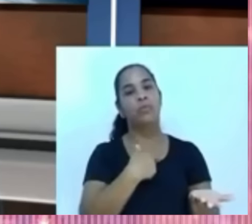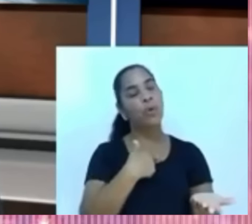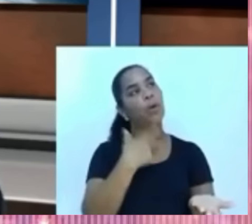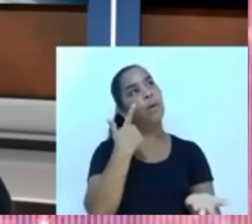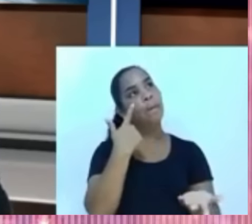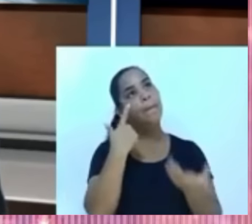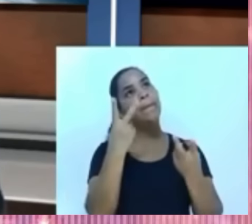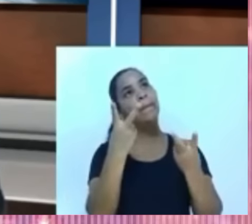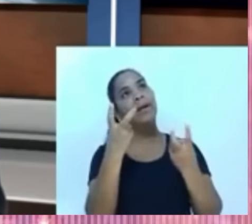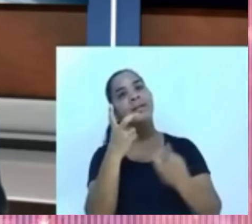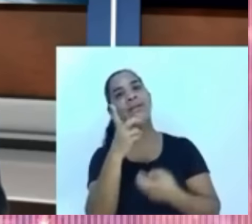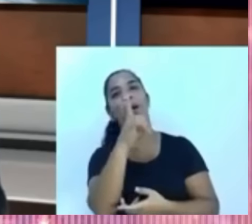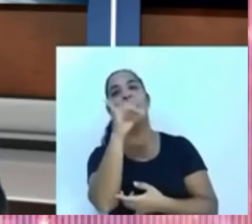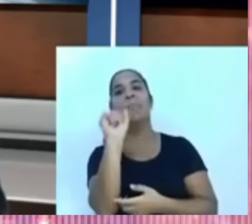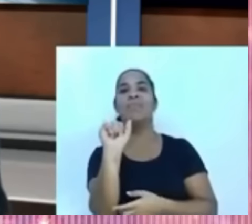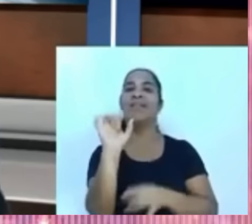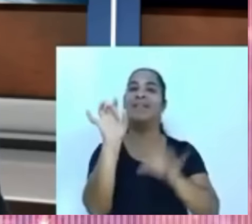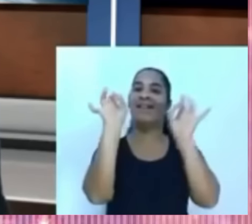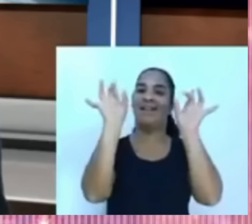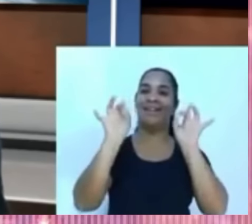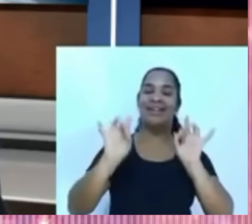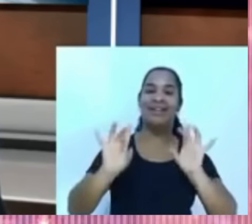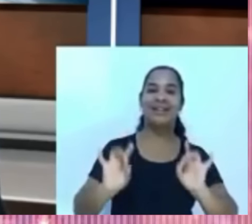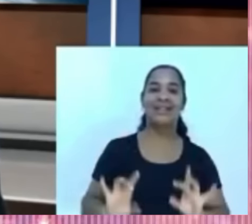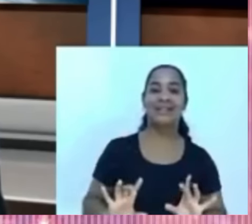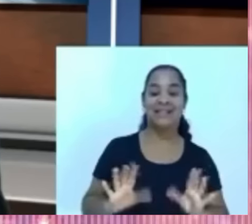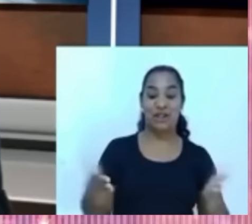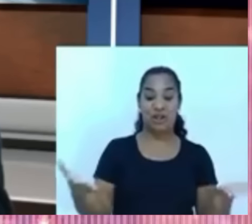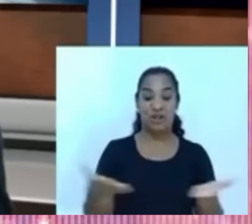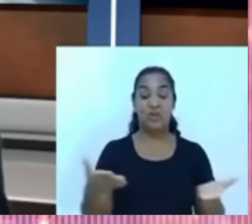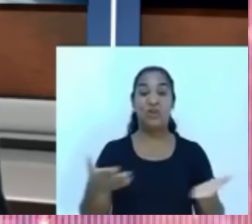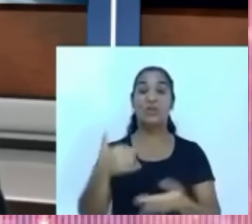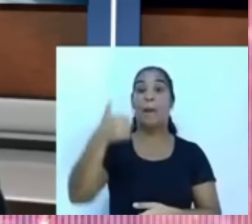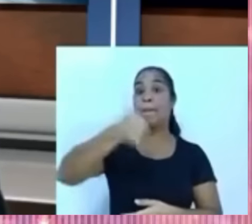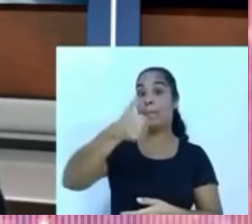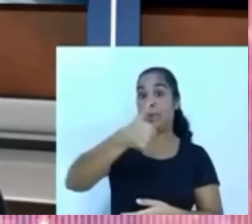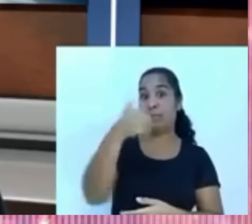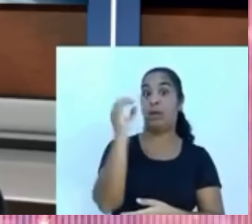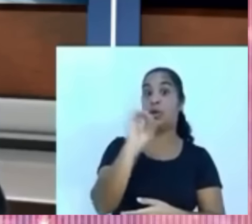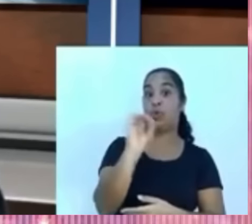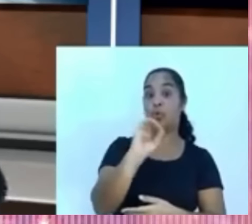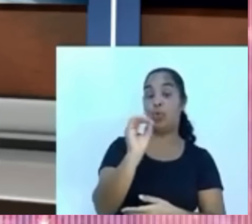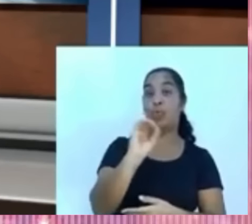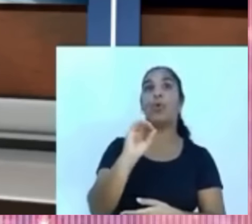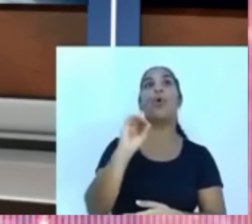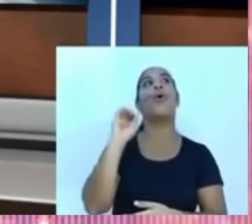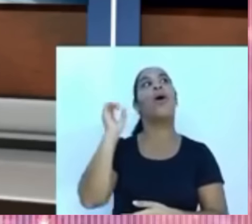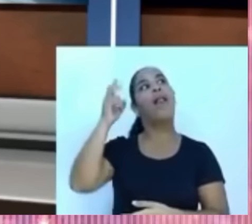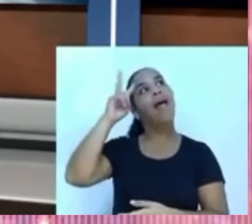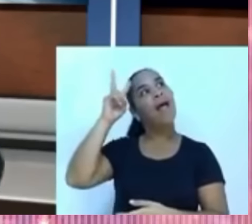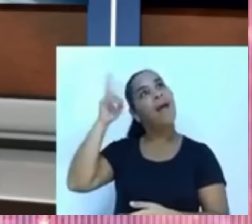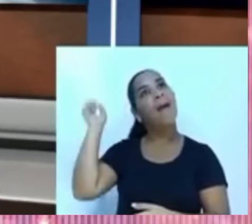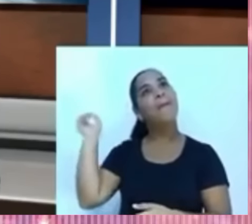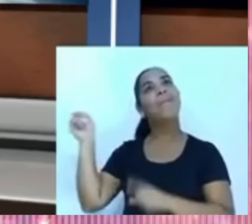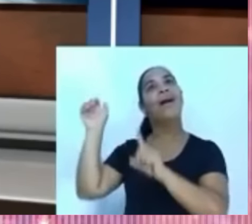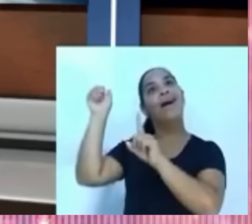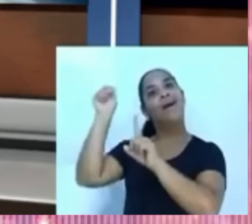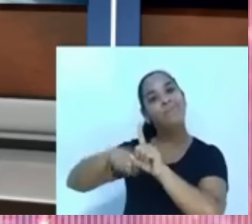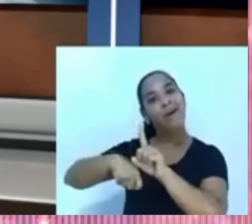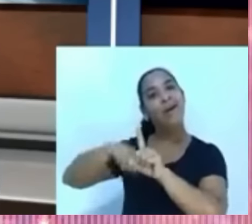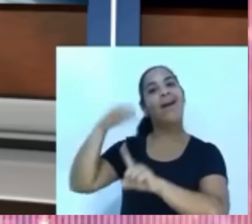data tão peculiar hoje primeiro dia de outubro aquele mesmo outubro que no dia 3